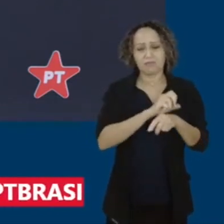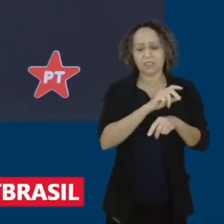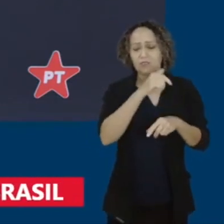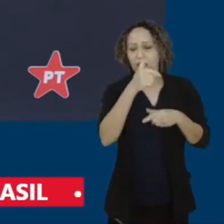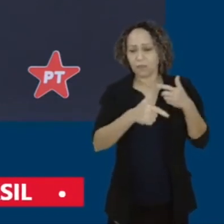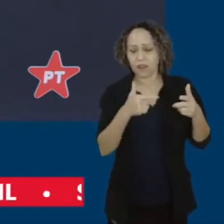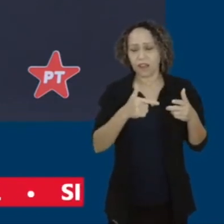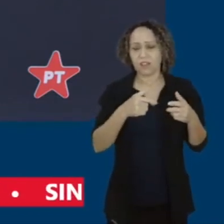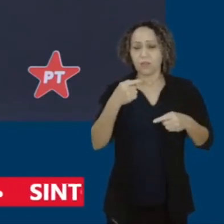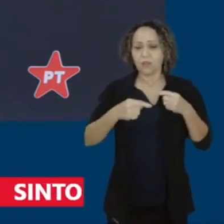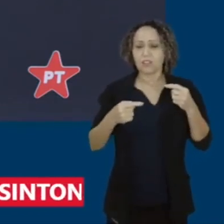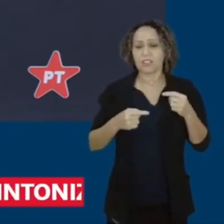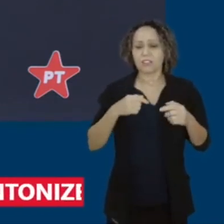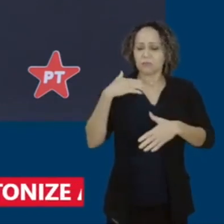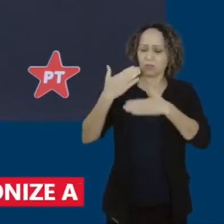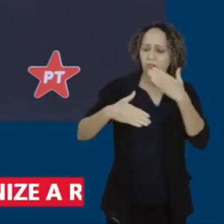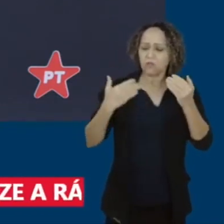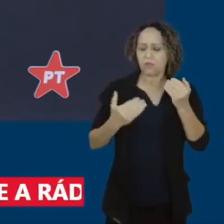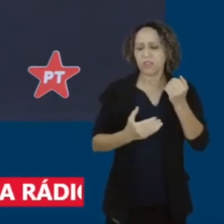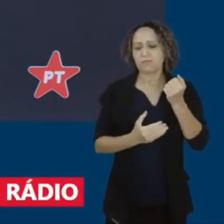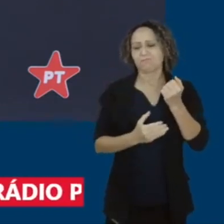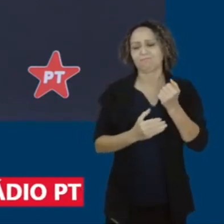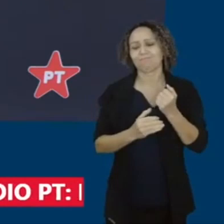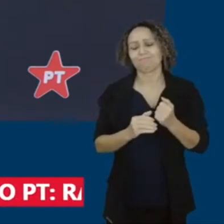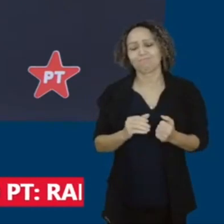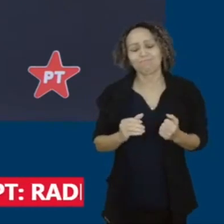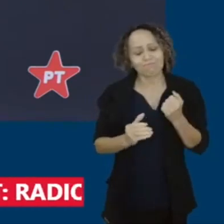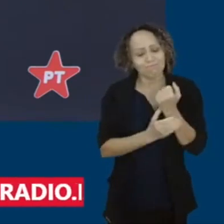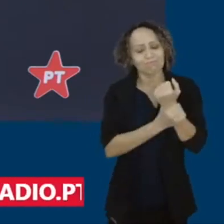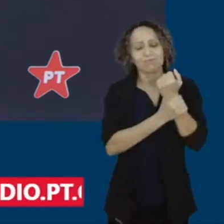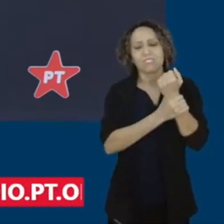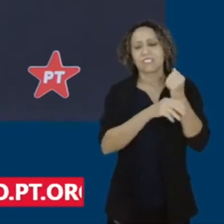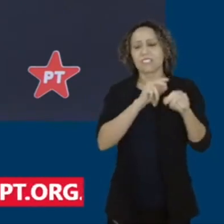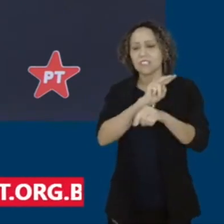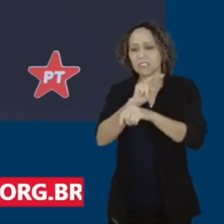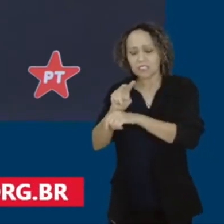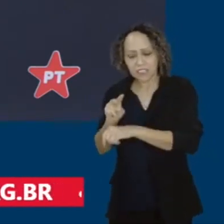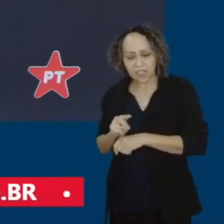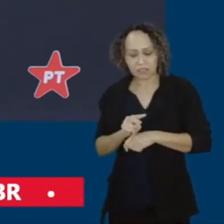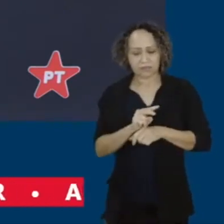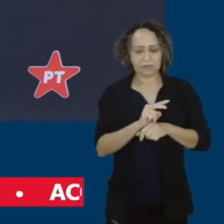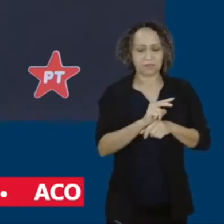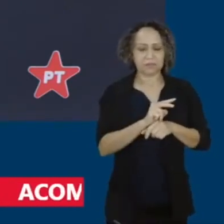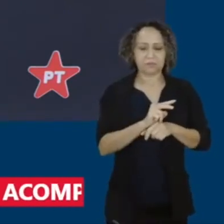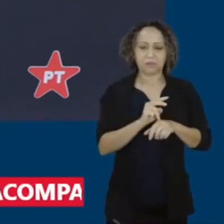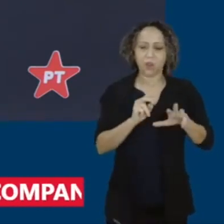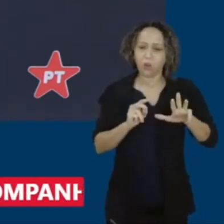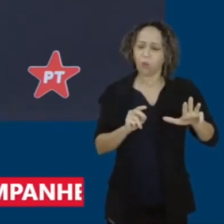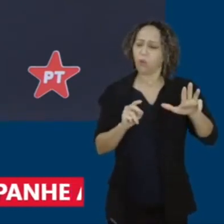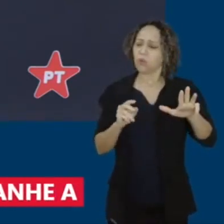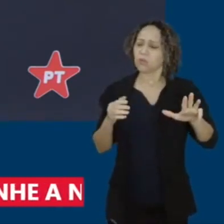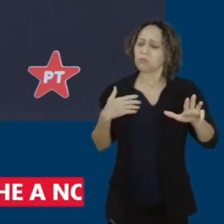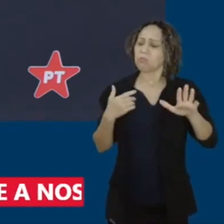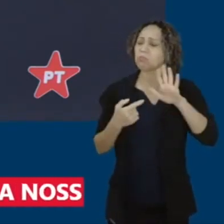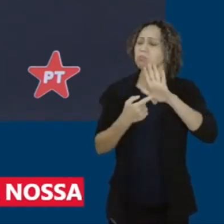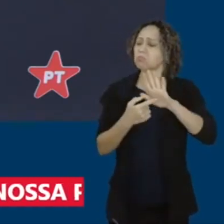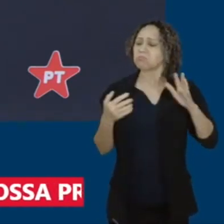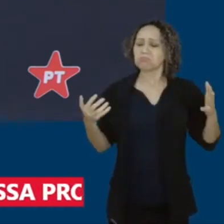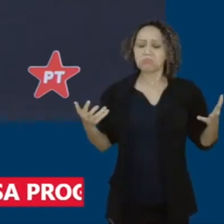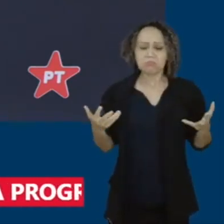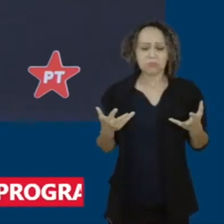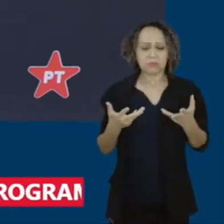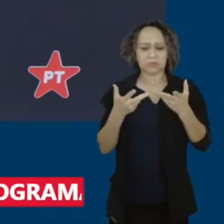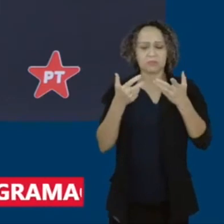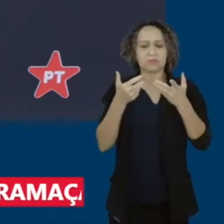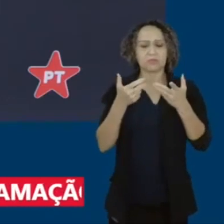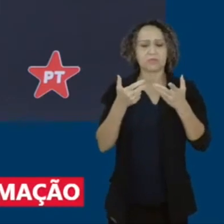sustentável. O Lula não colocou verdades, mas mostrou a sua absoluta abertura. E o fundamental